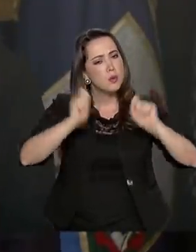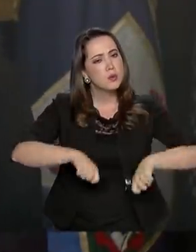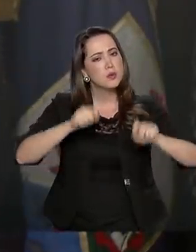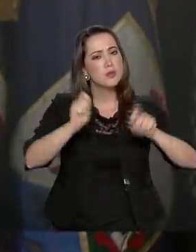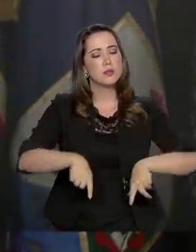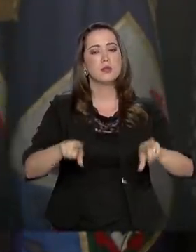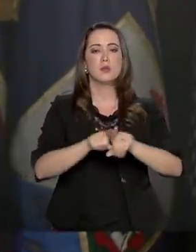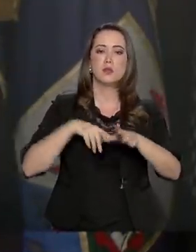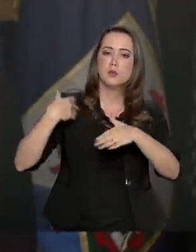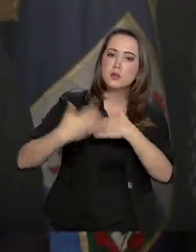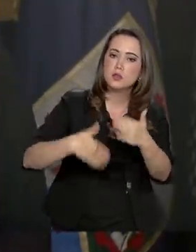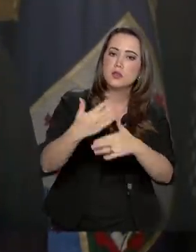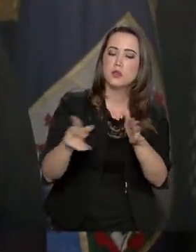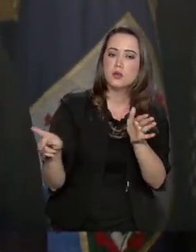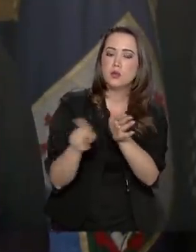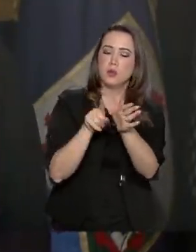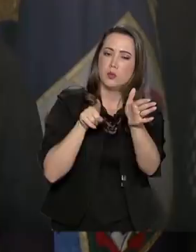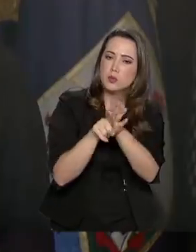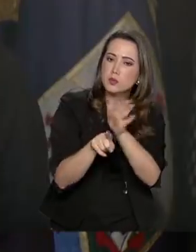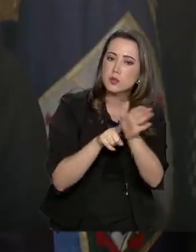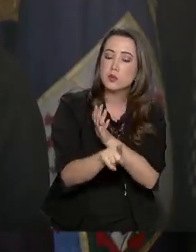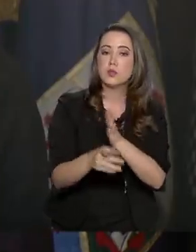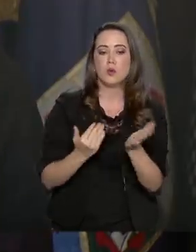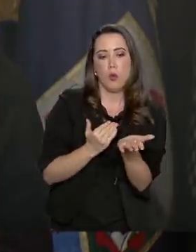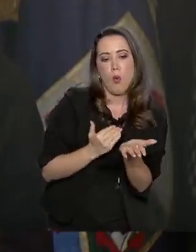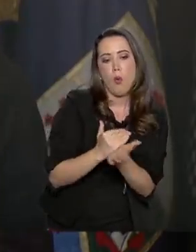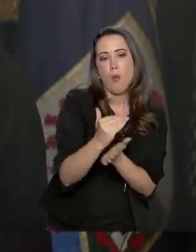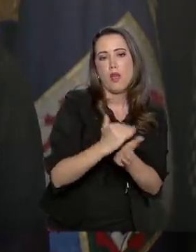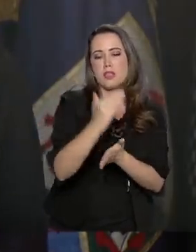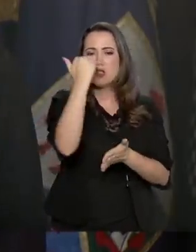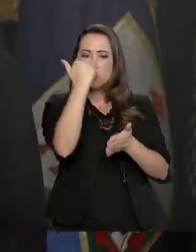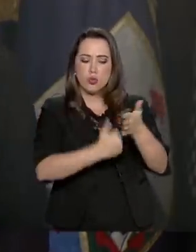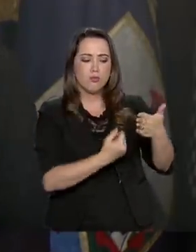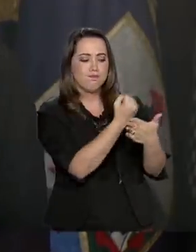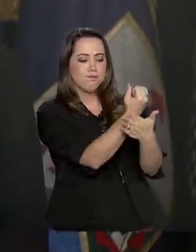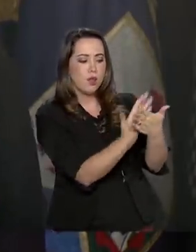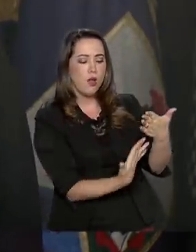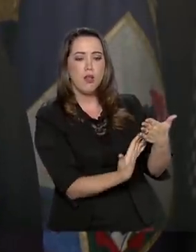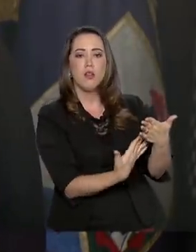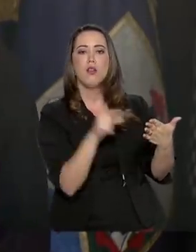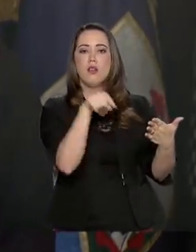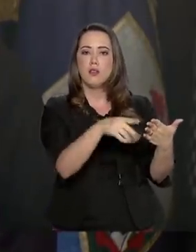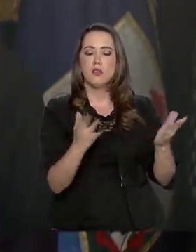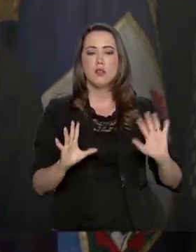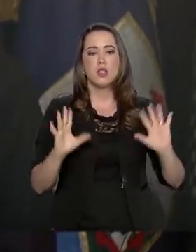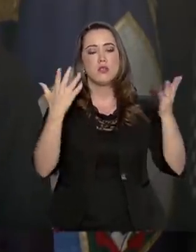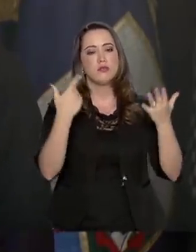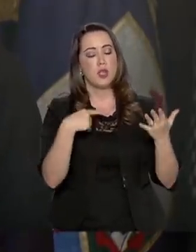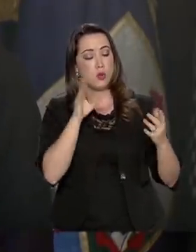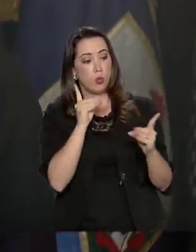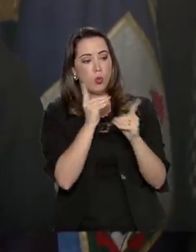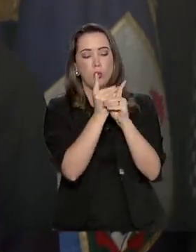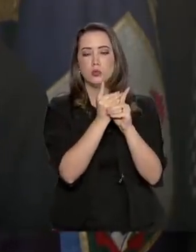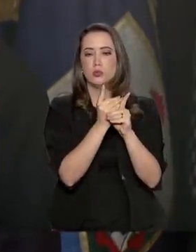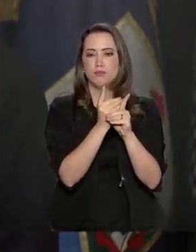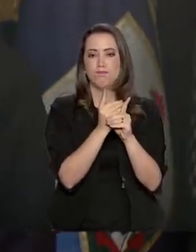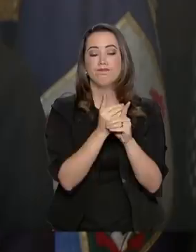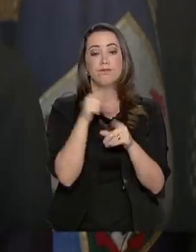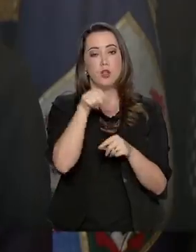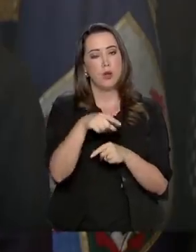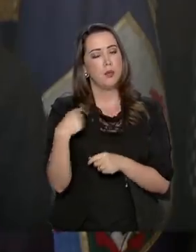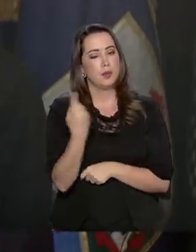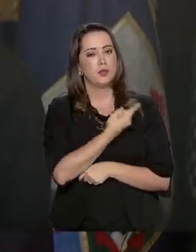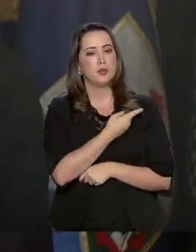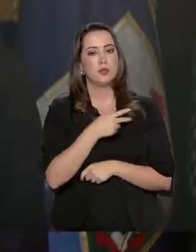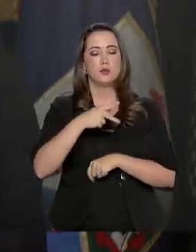para desenvolver as suas pesquisas, que comece a retirar da prancheta esses inventos e essas descobertas para o bem do